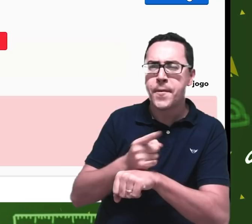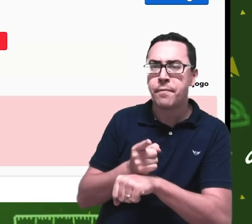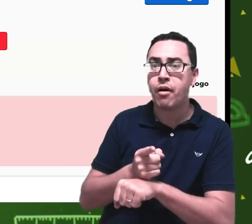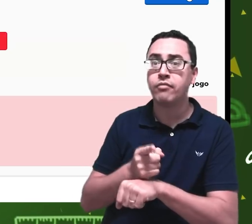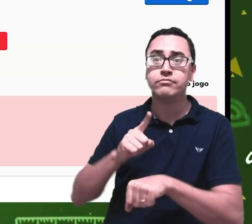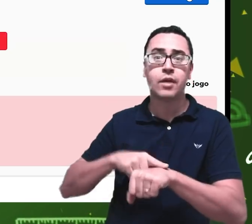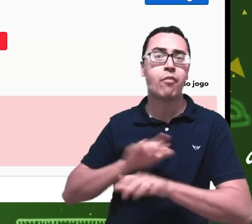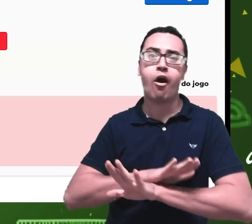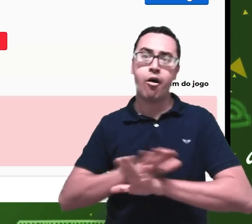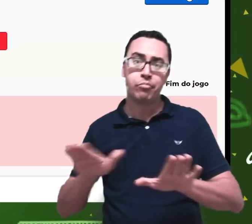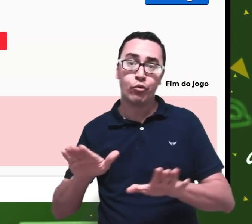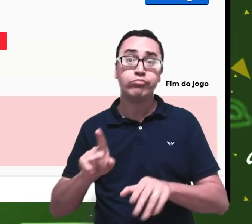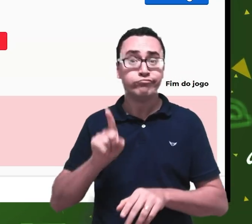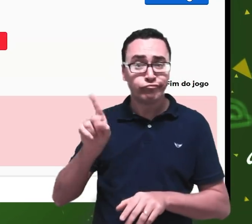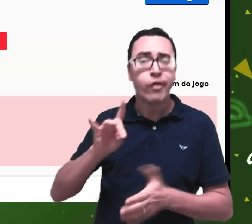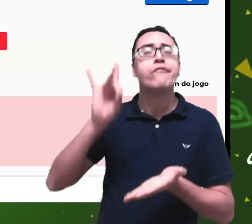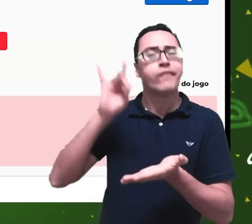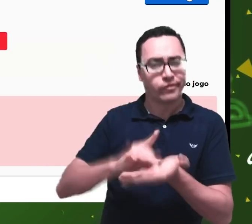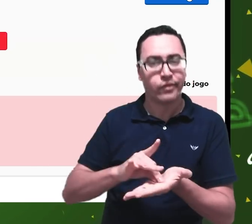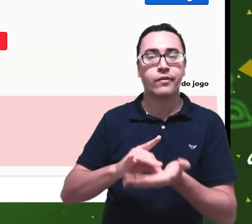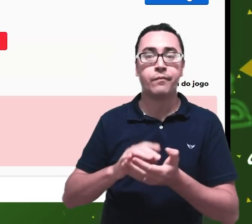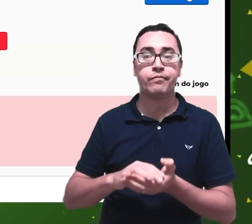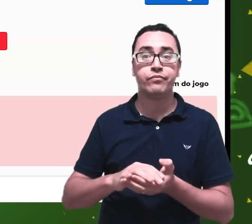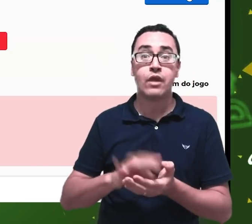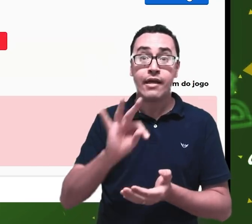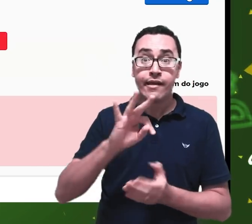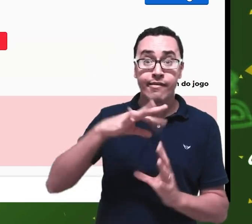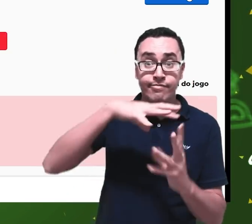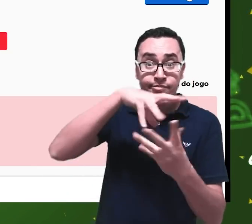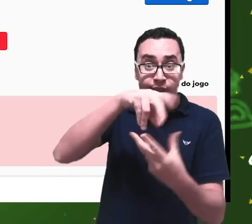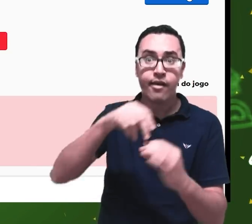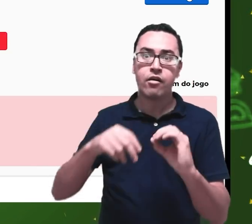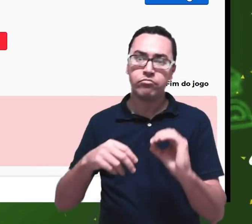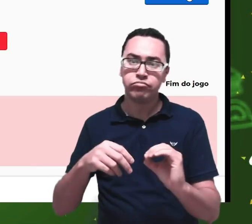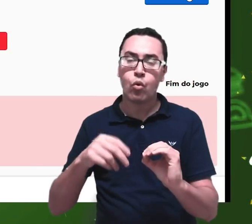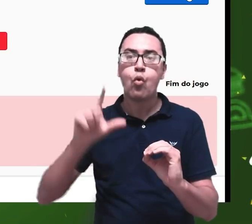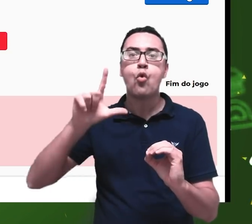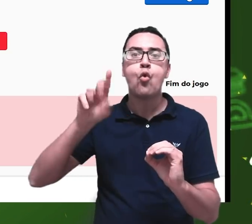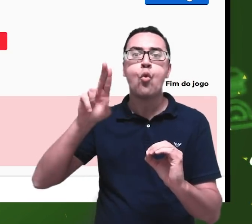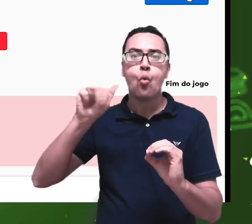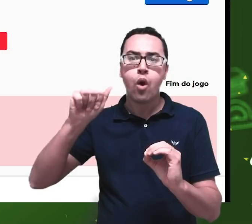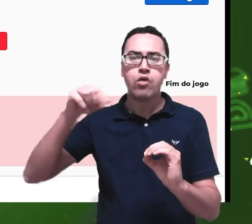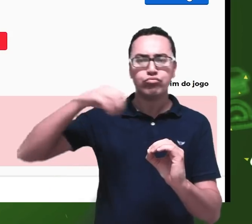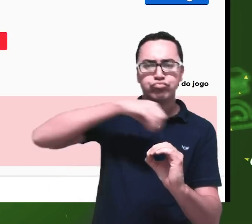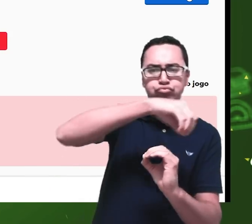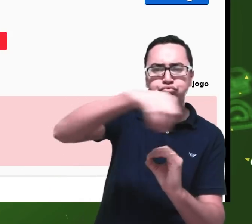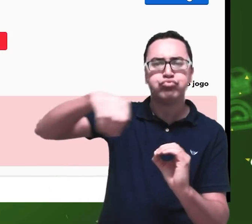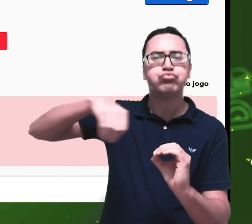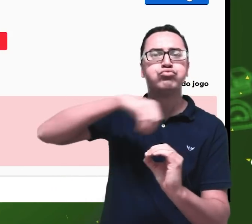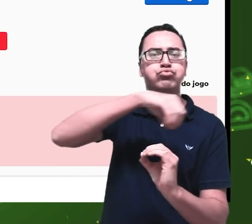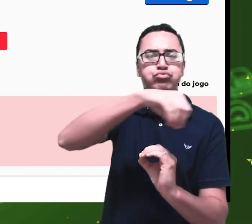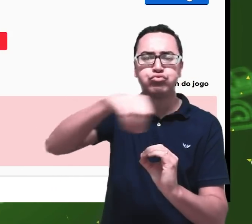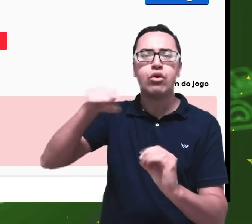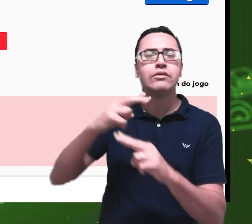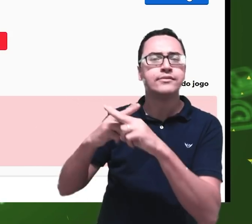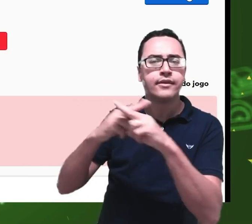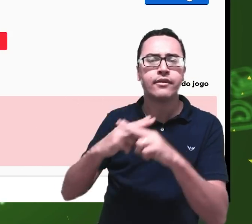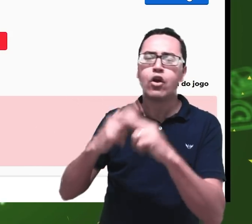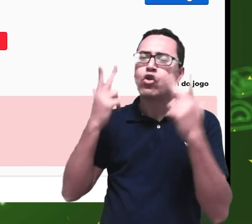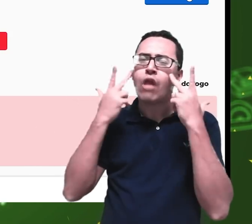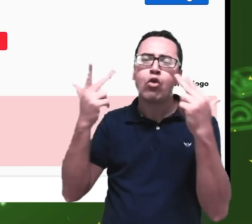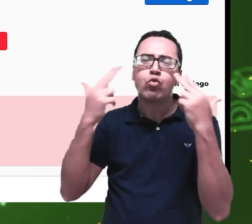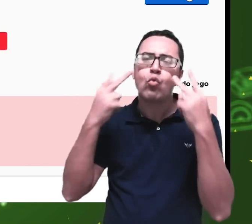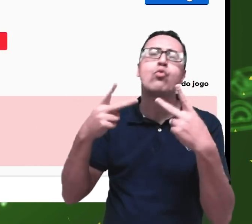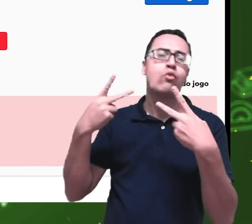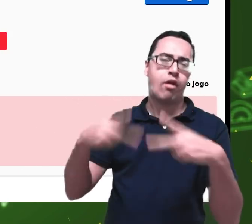Tempo esgotado. É verdadeiro. A Lua é o satélite natural da Terra. Então, da